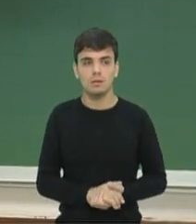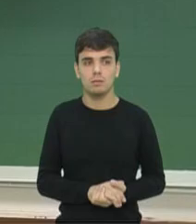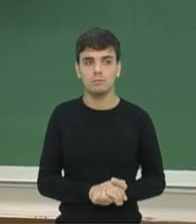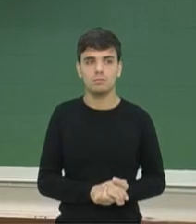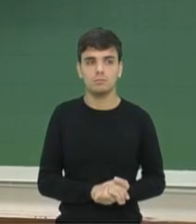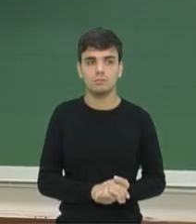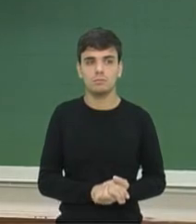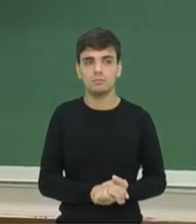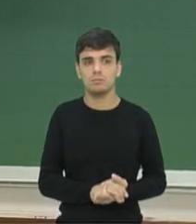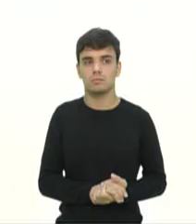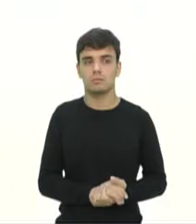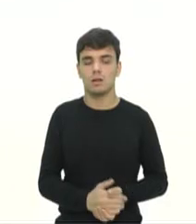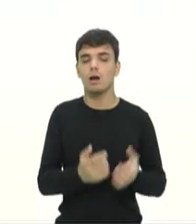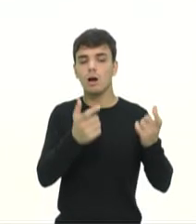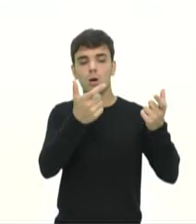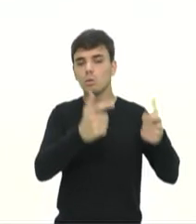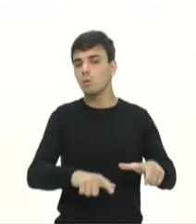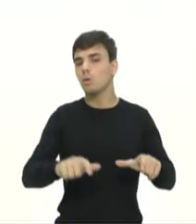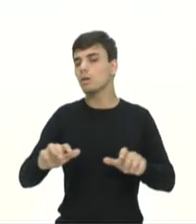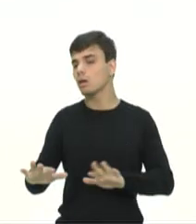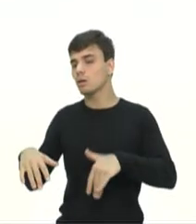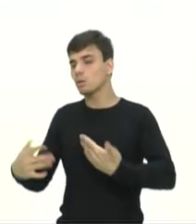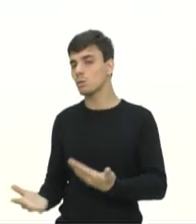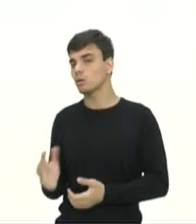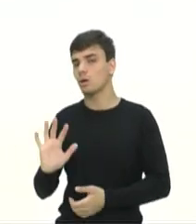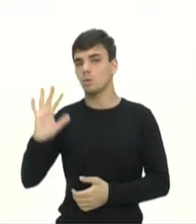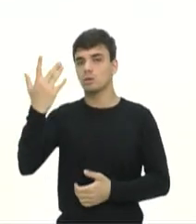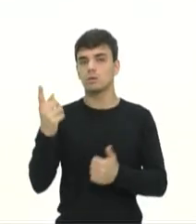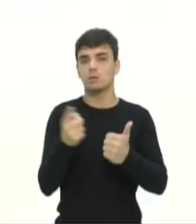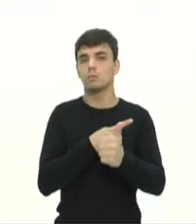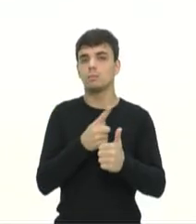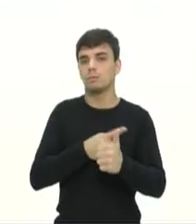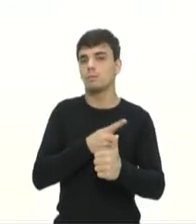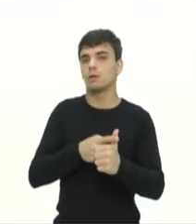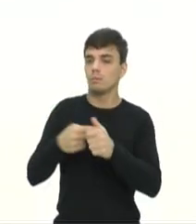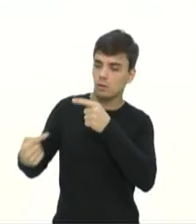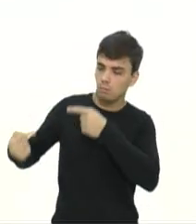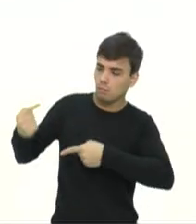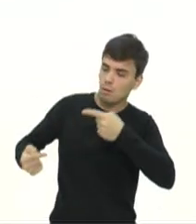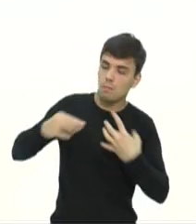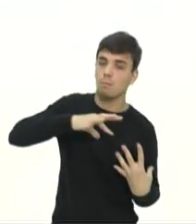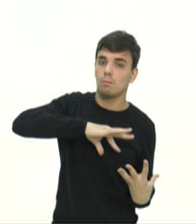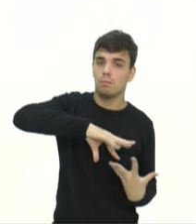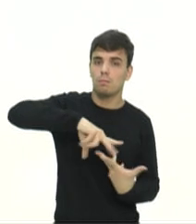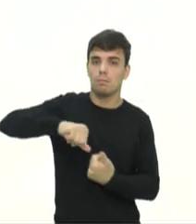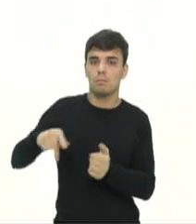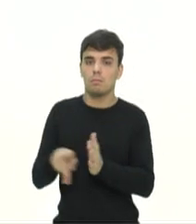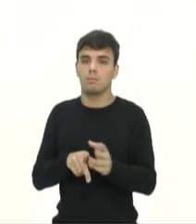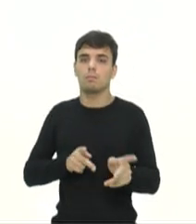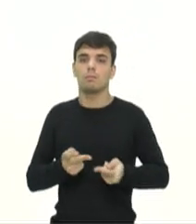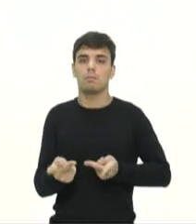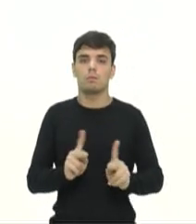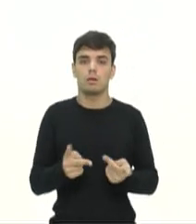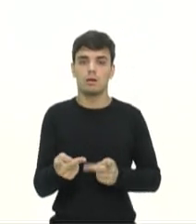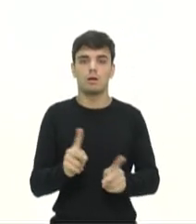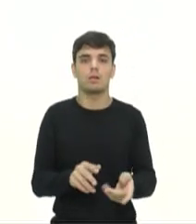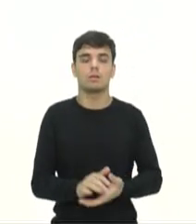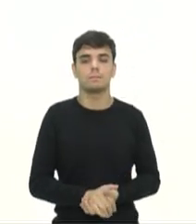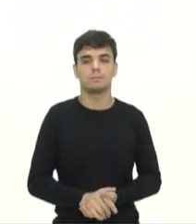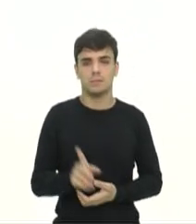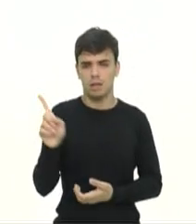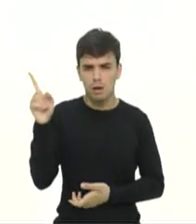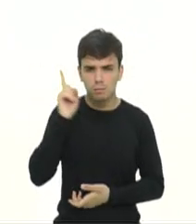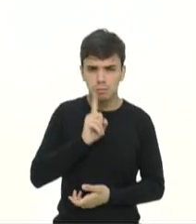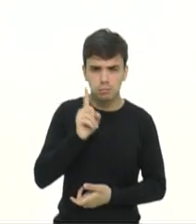seguinte: onde e quando foi realizado o primeiro torneio mundial de karatê? Letra A: